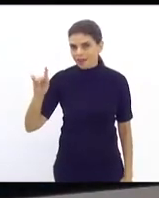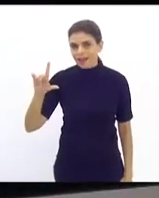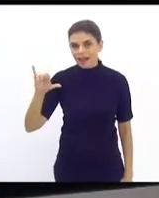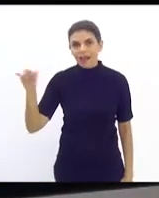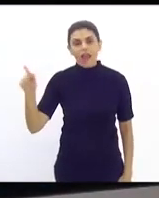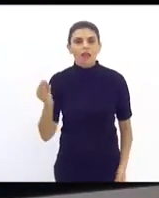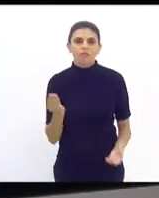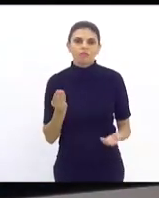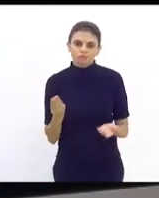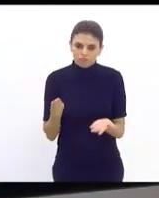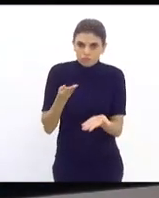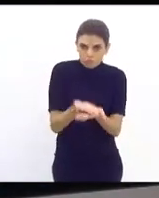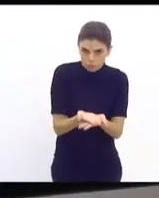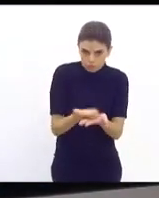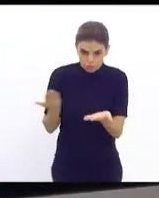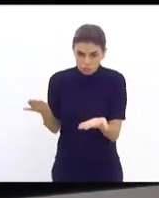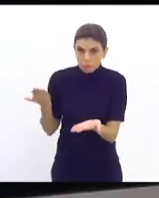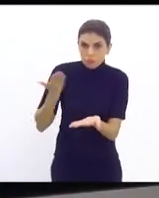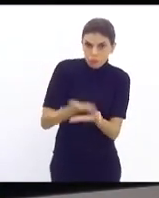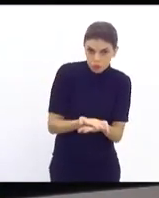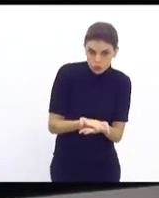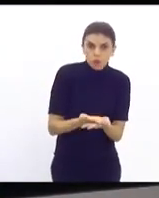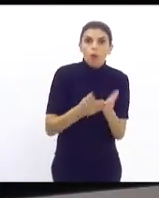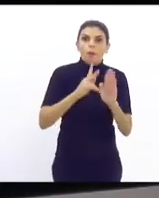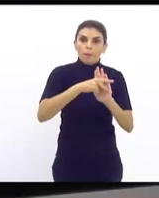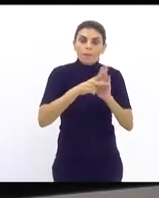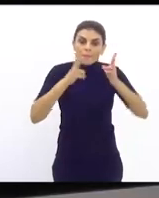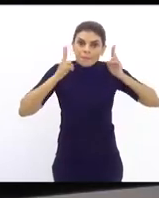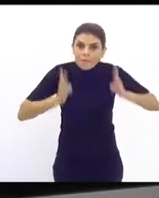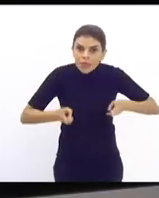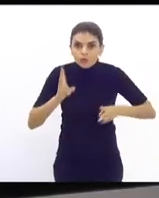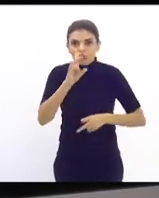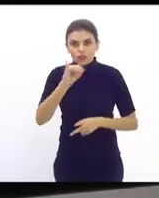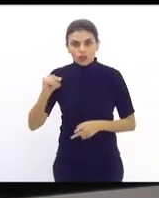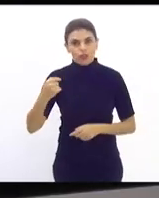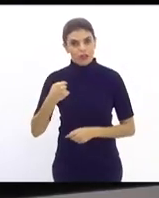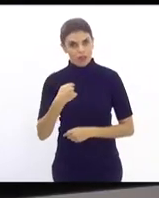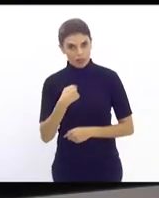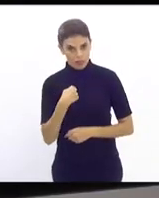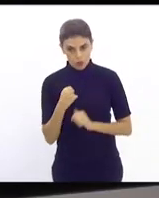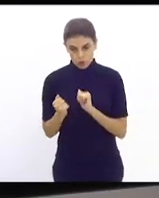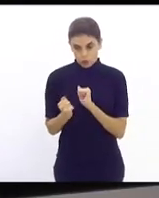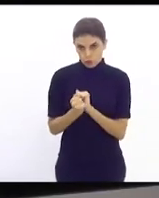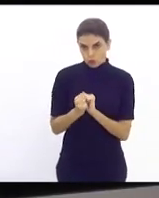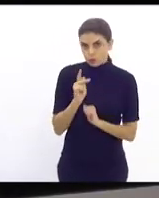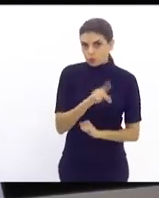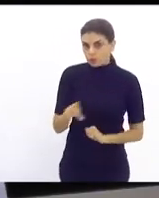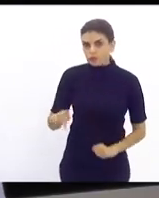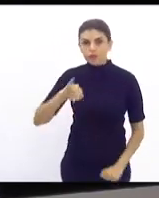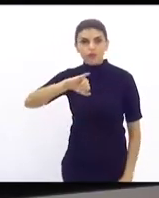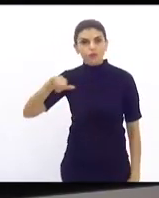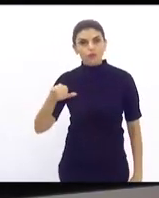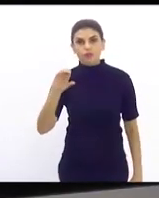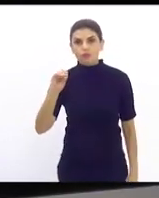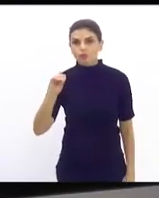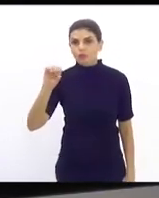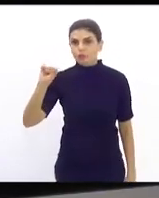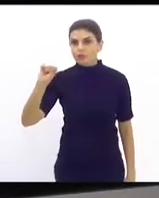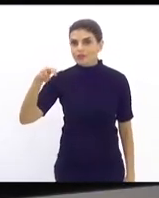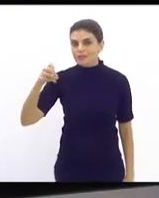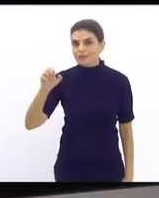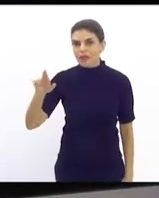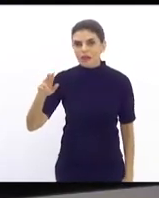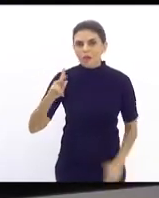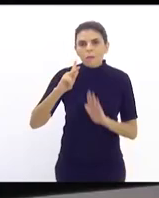entrou com esse projeto e, no mesmo dia, eu e o deputado professor Josemar entramos com